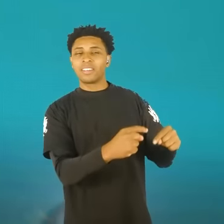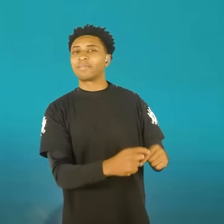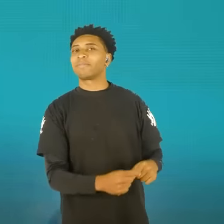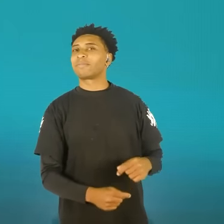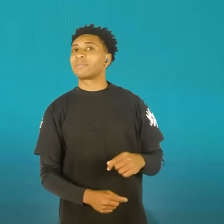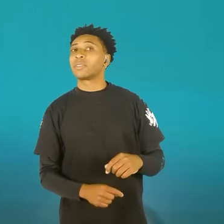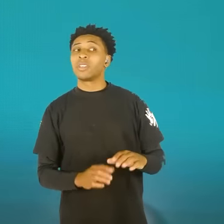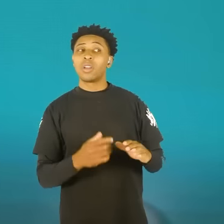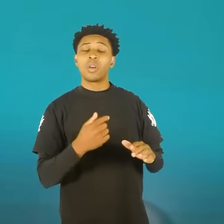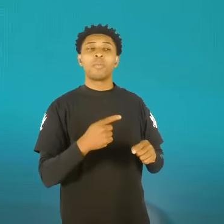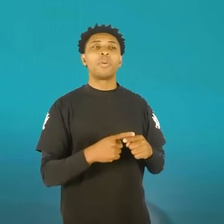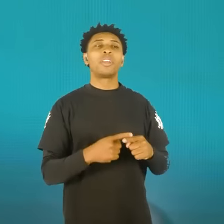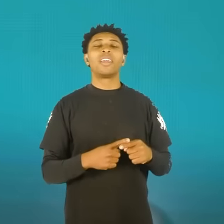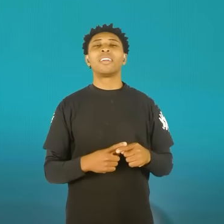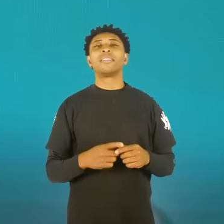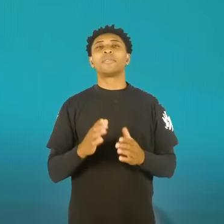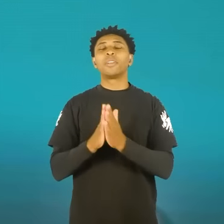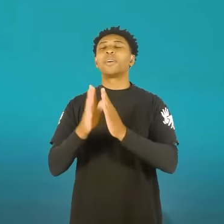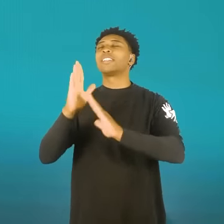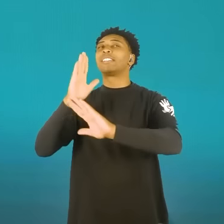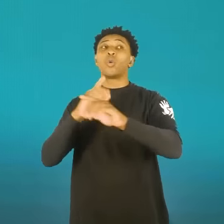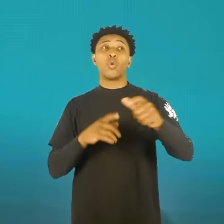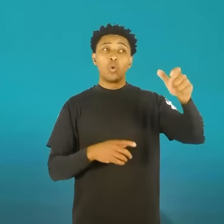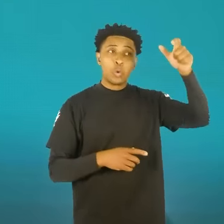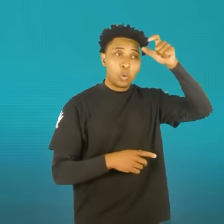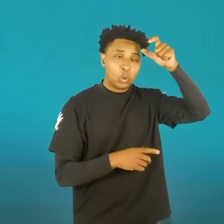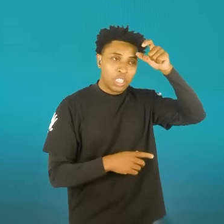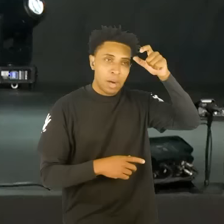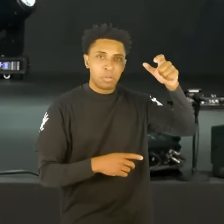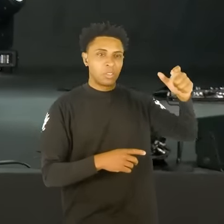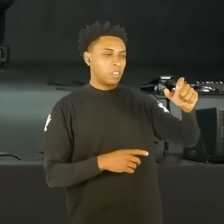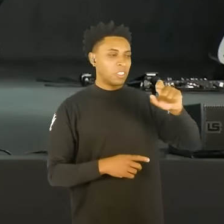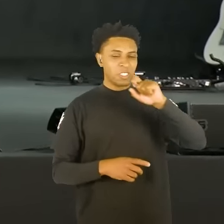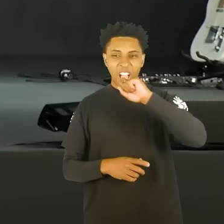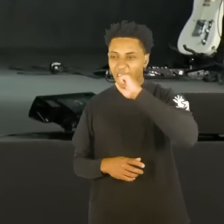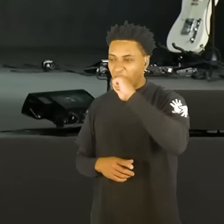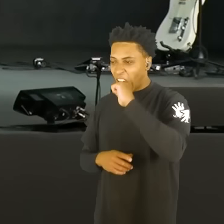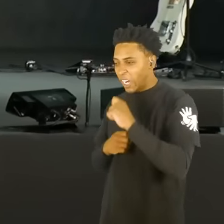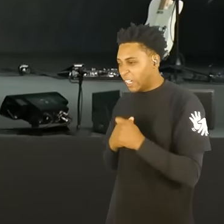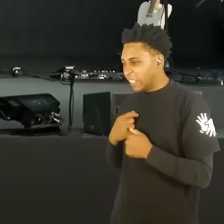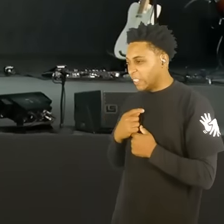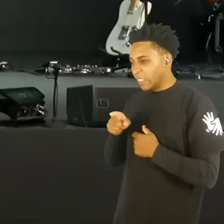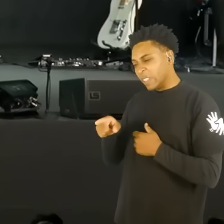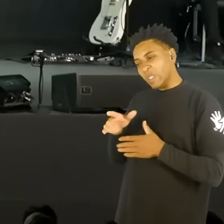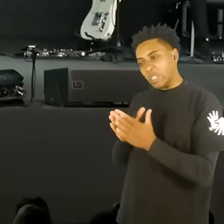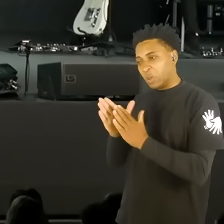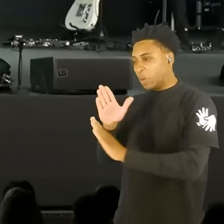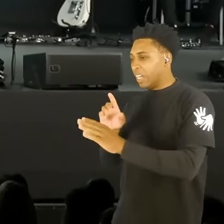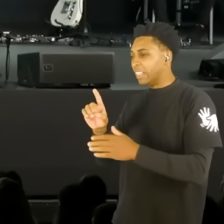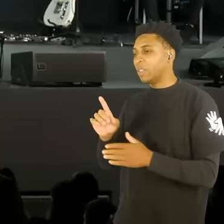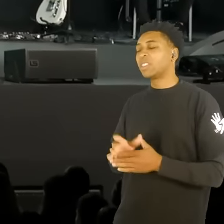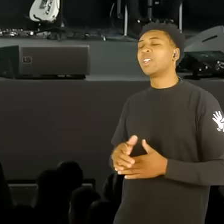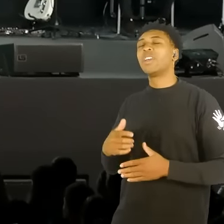saber de quanto dinheiro você tem. O diabo te odeia por causa da sua adoração. O diabo te odeia quando você levanta a mão e grita que o Senhor é